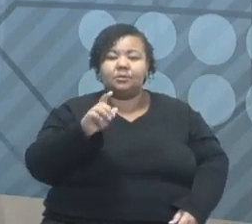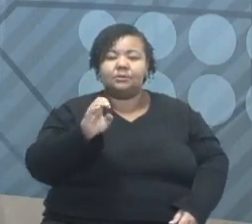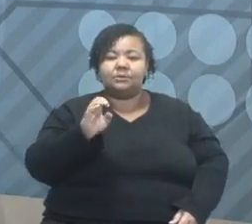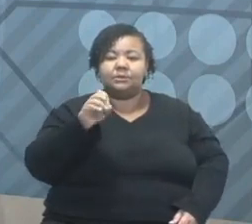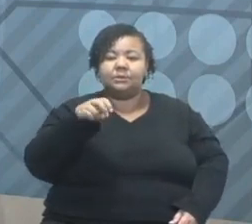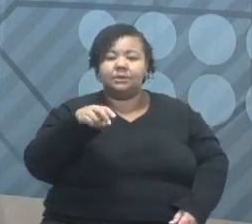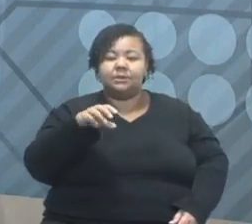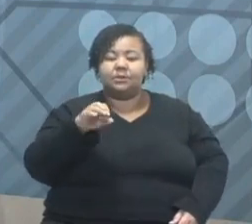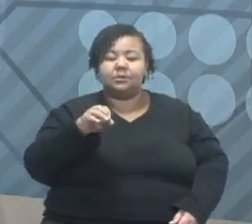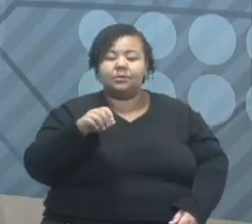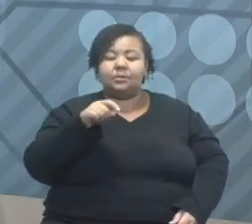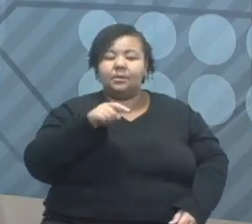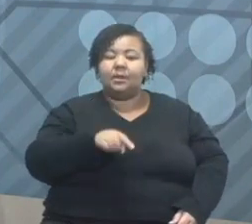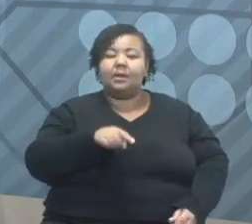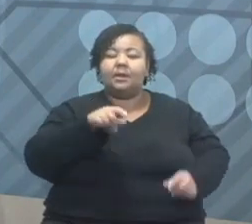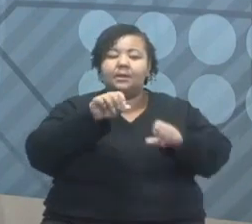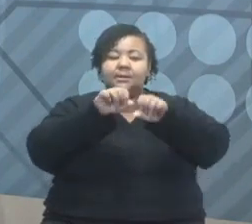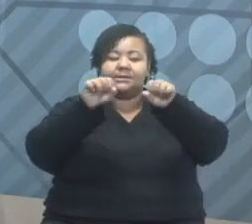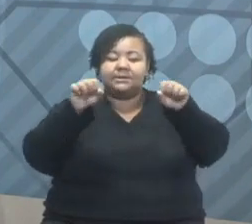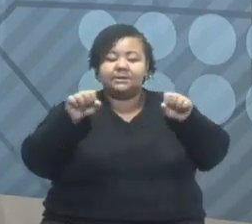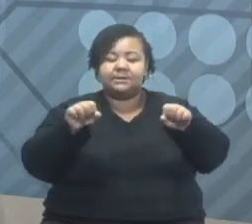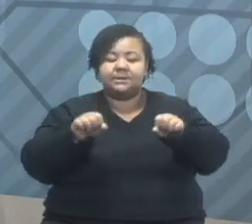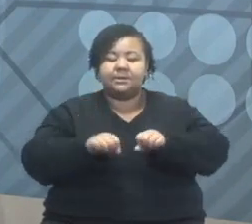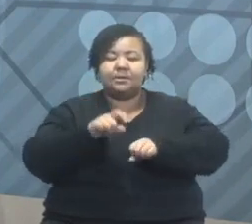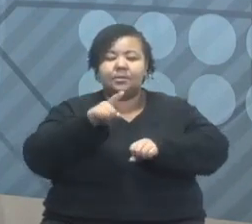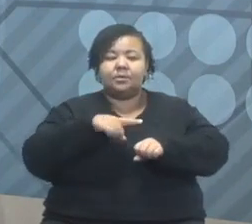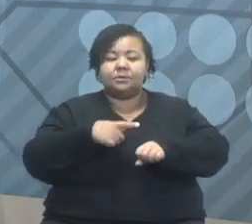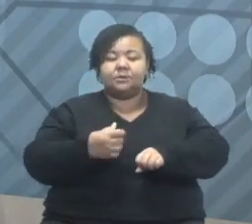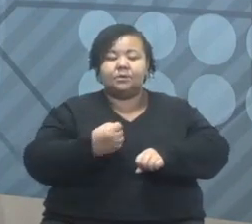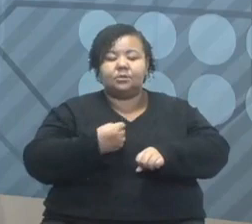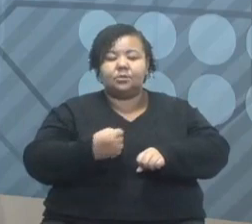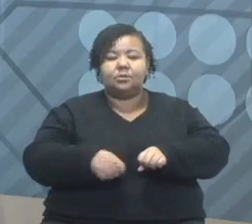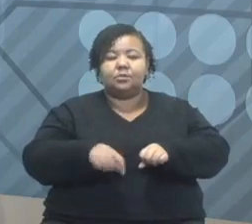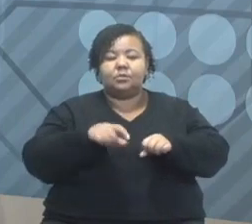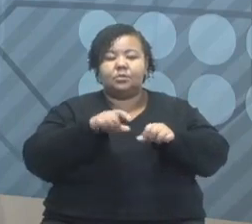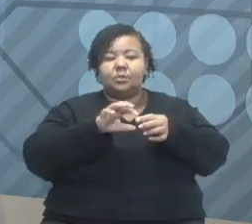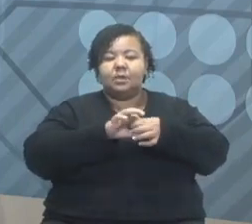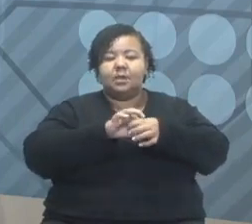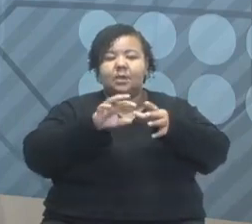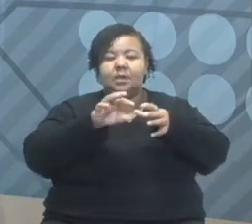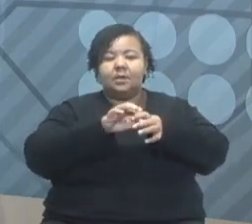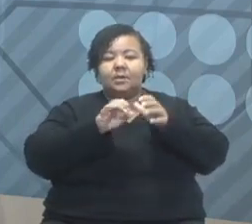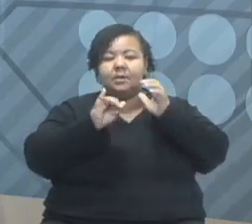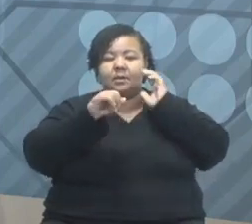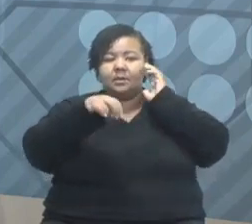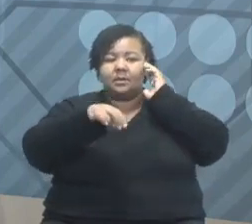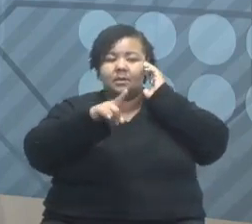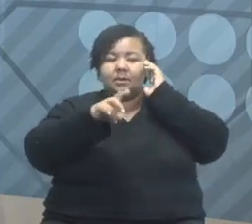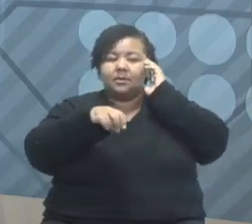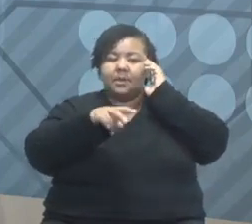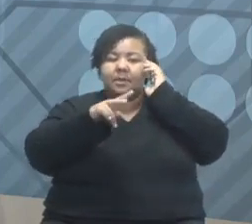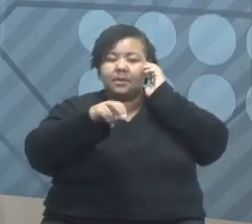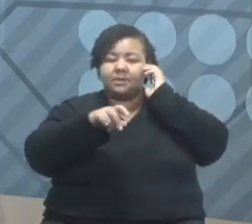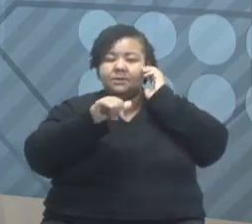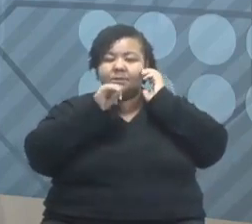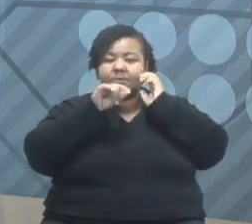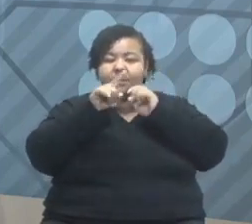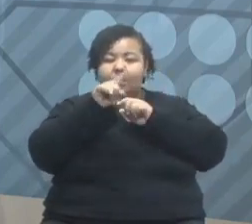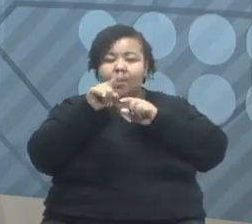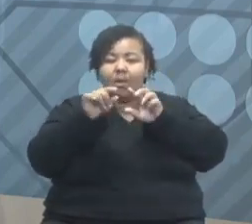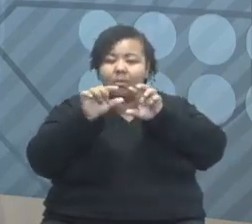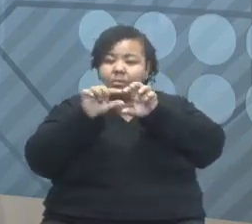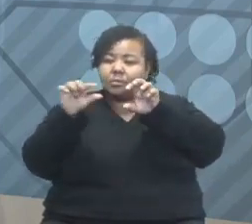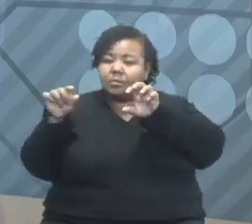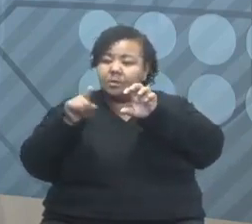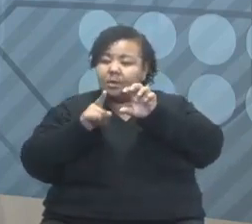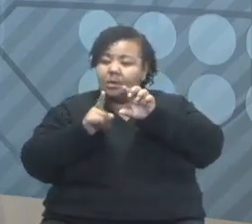homogêneo é aquele no qual nós temos os termos independentes, que são aqueles depois do sinal de igual, todos nulos. Isso acontece